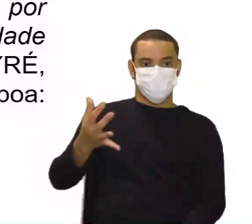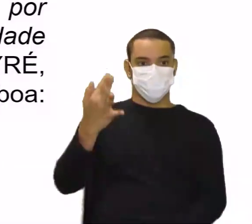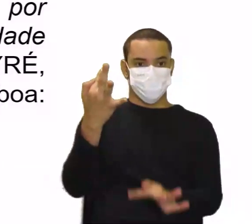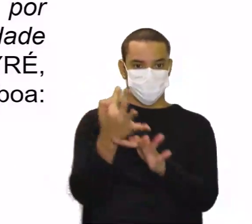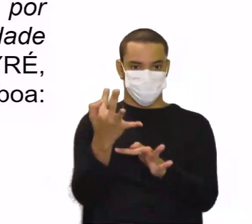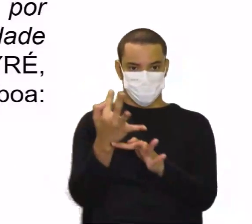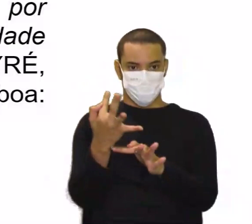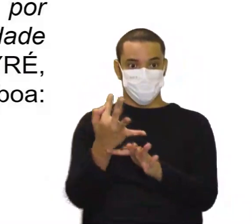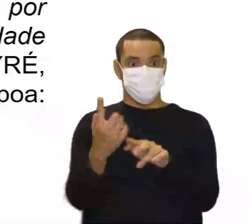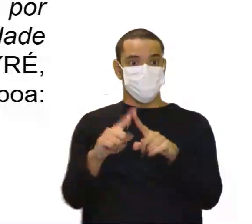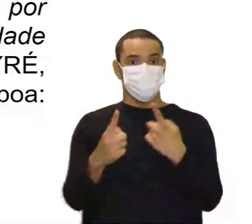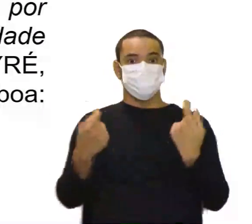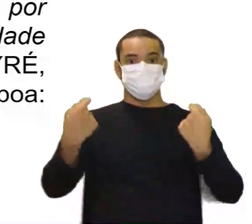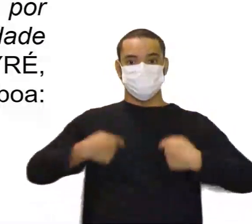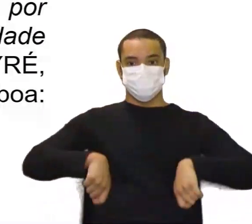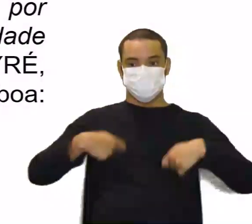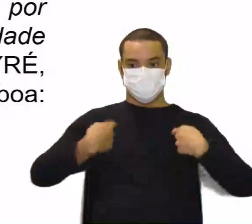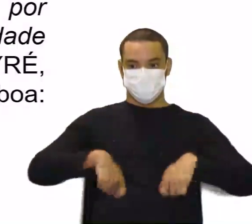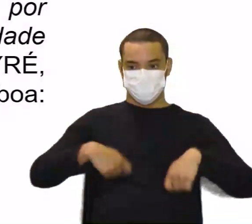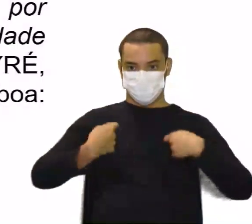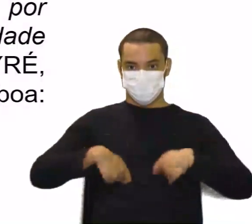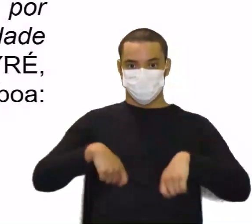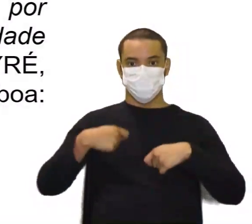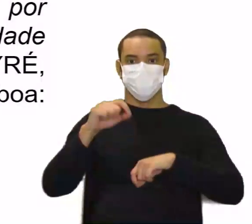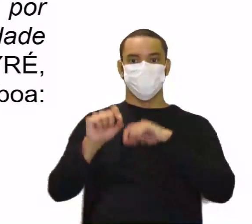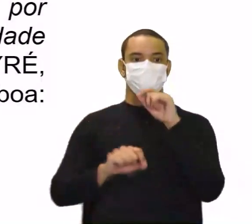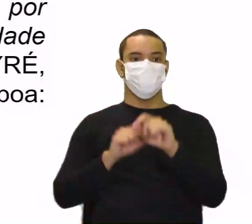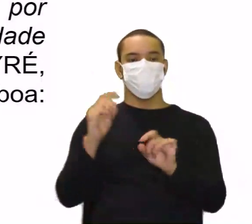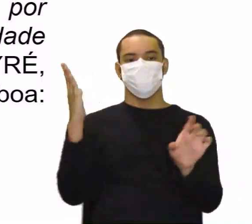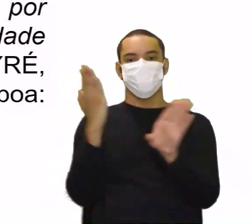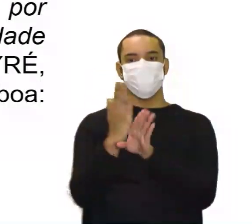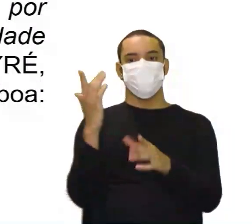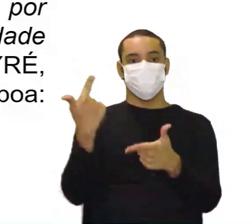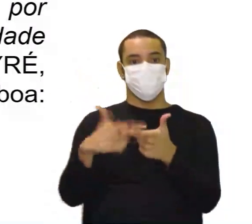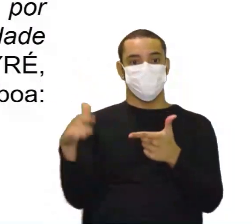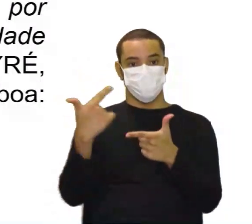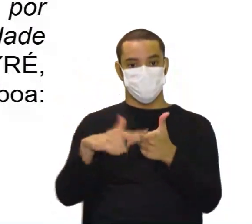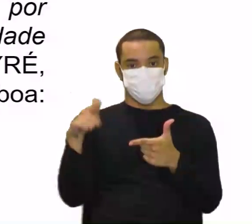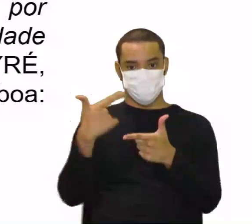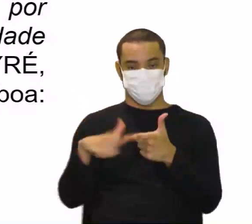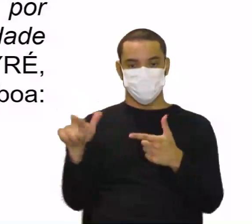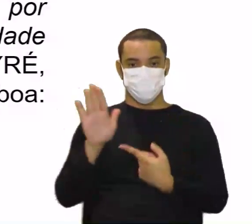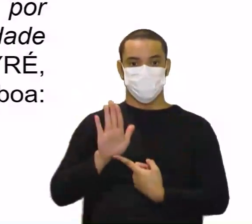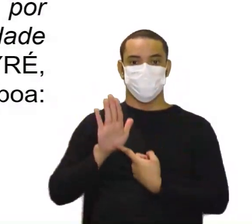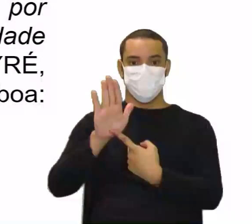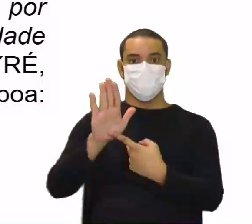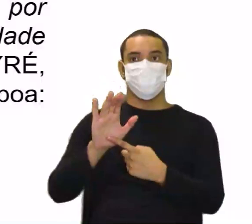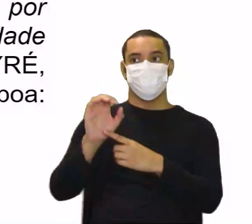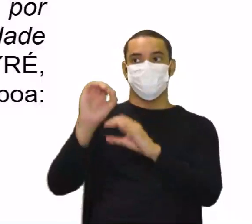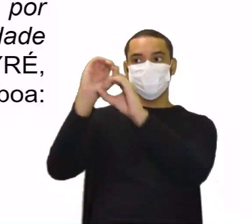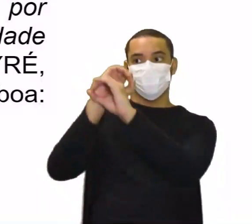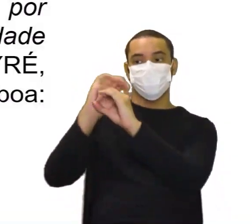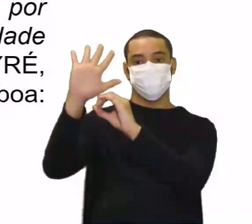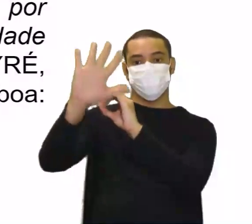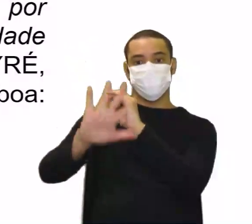física. Mais precisamente, em função dos problemas postos pela